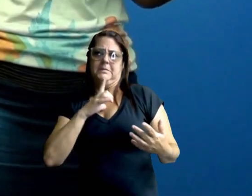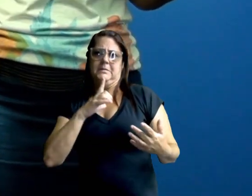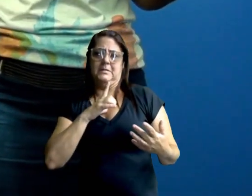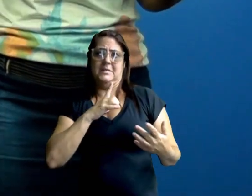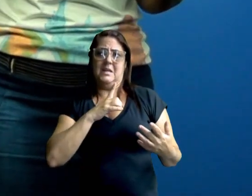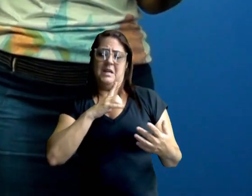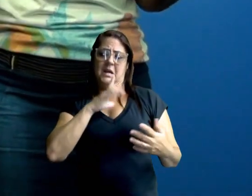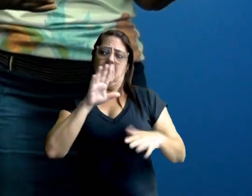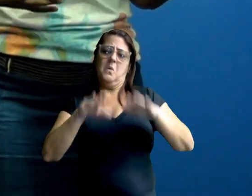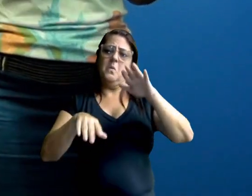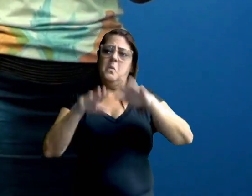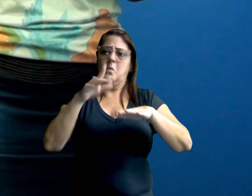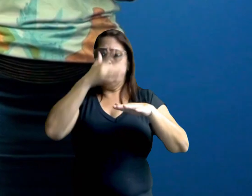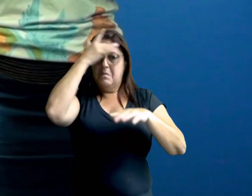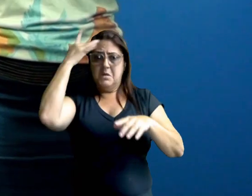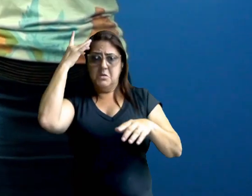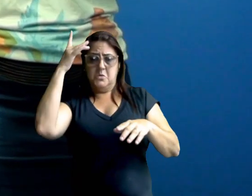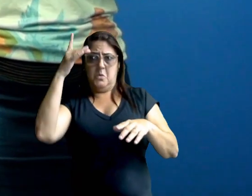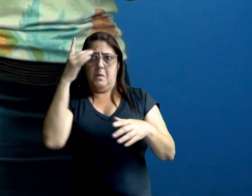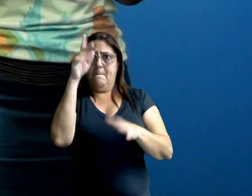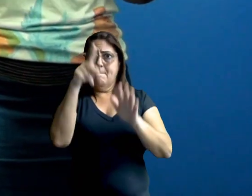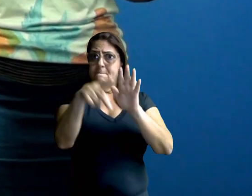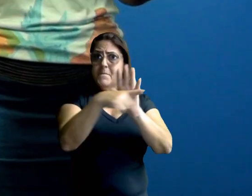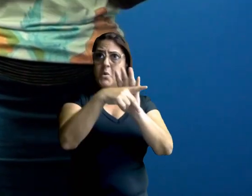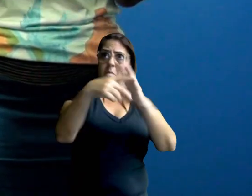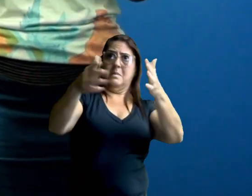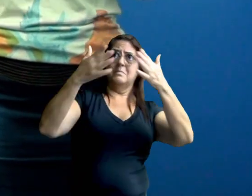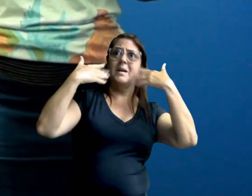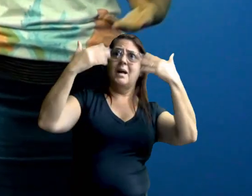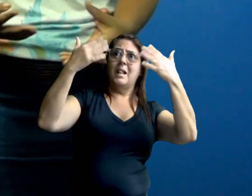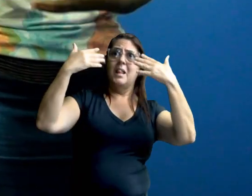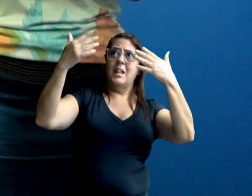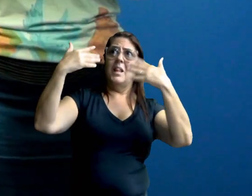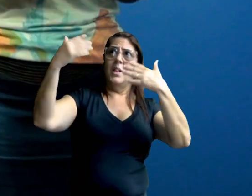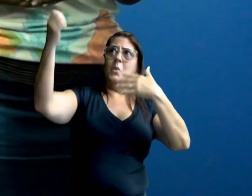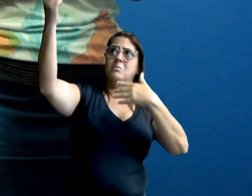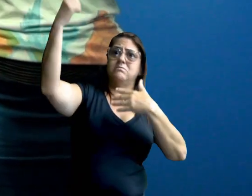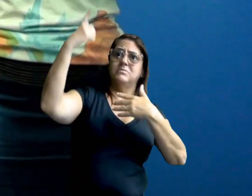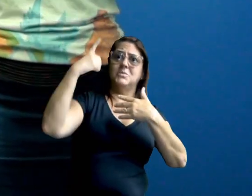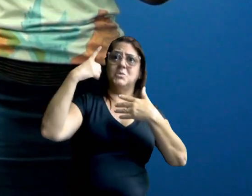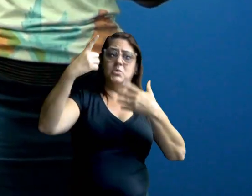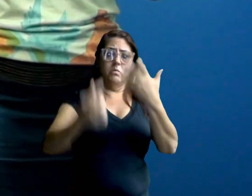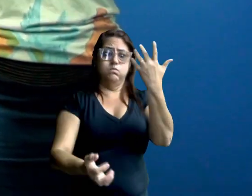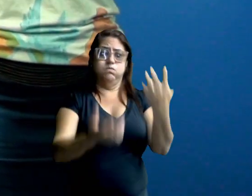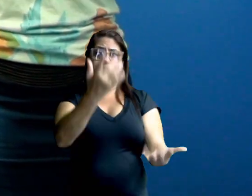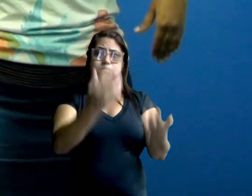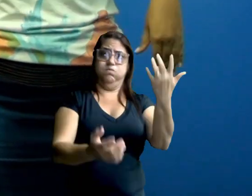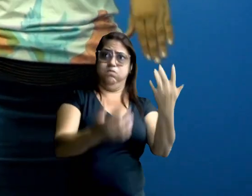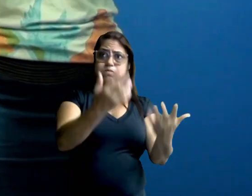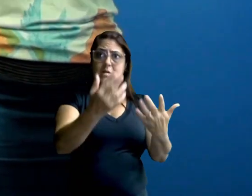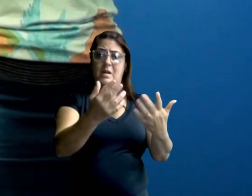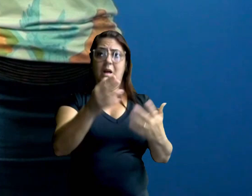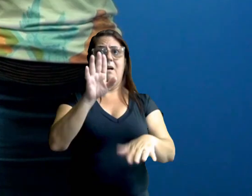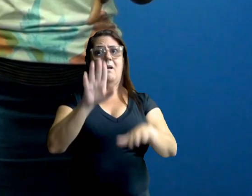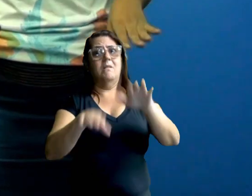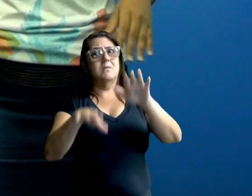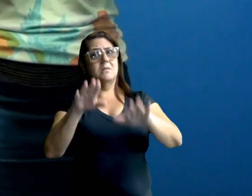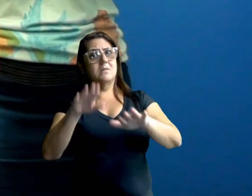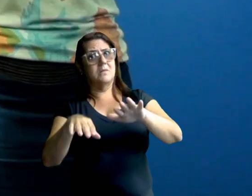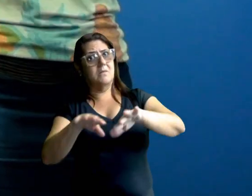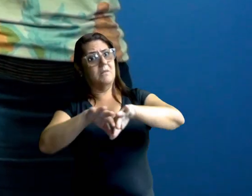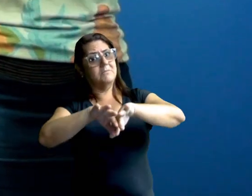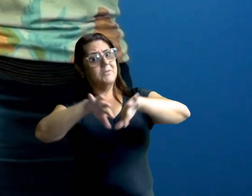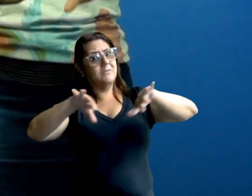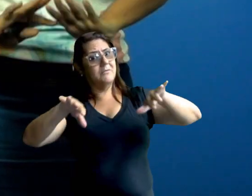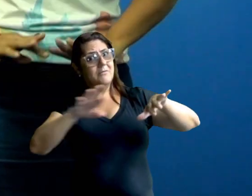são espontâneas, né, pela própria natureza, pelo calor excessivo, né, mas algumas queimadas são para derrubar ali as